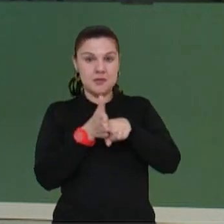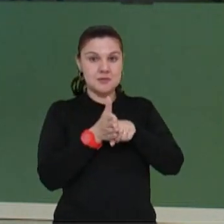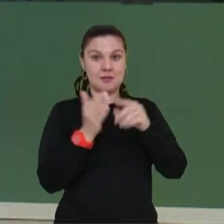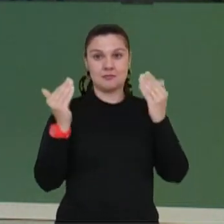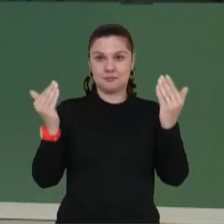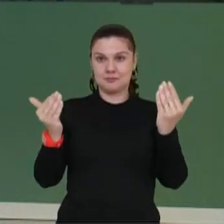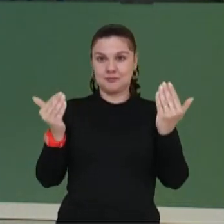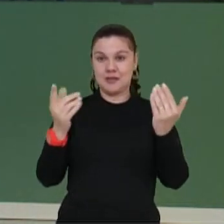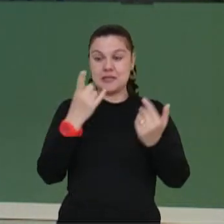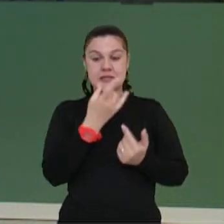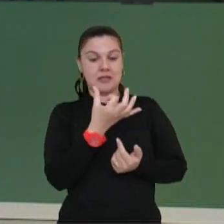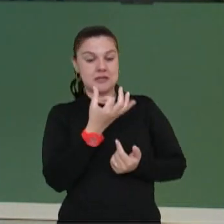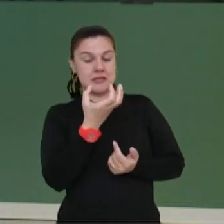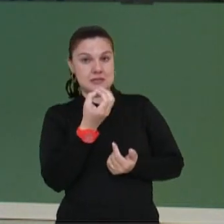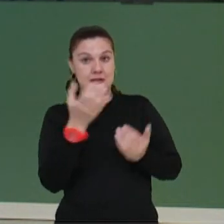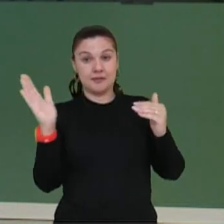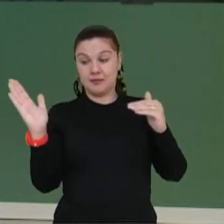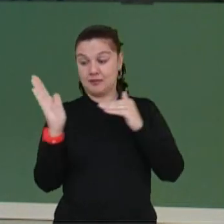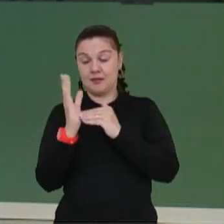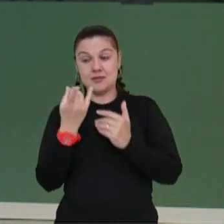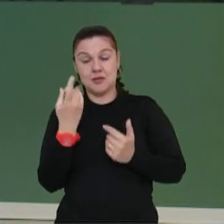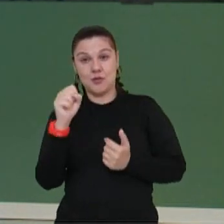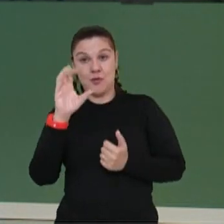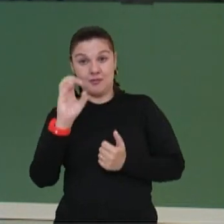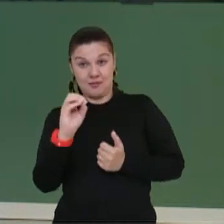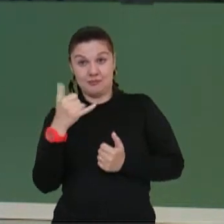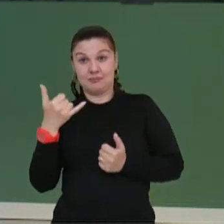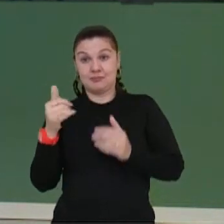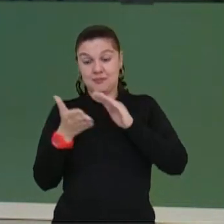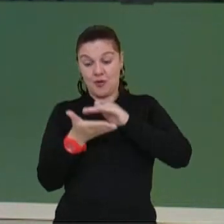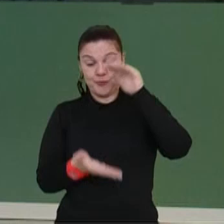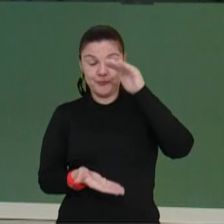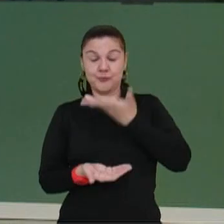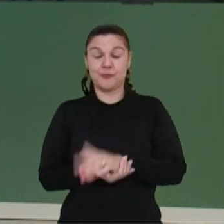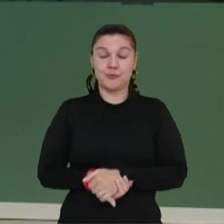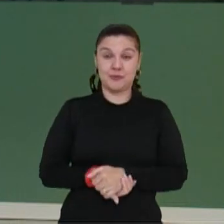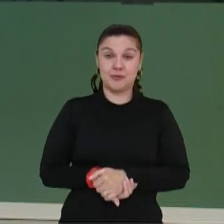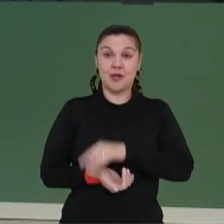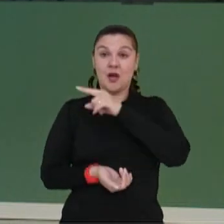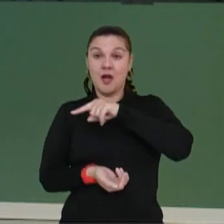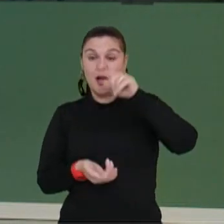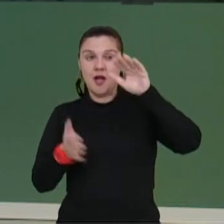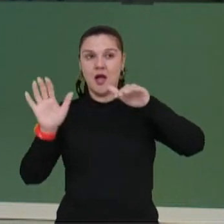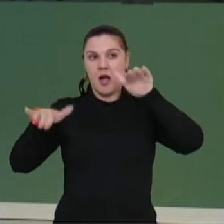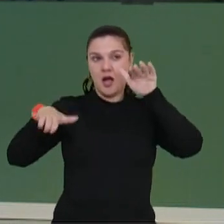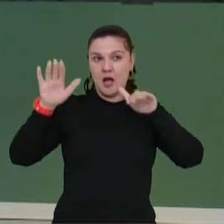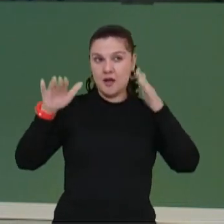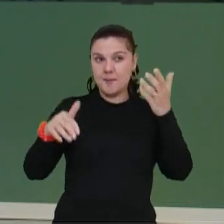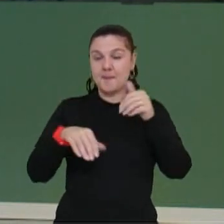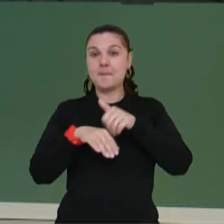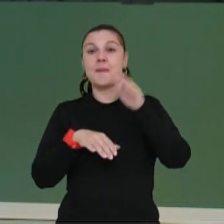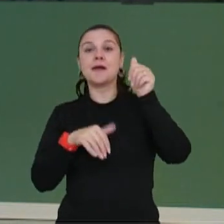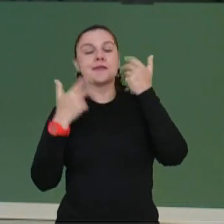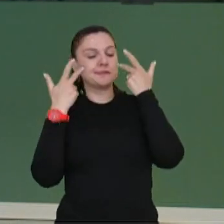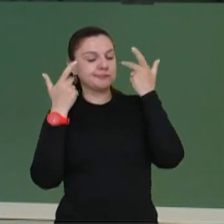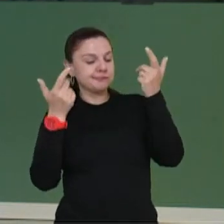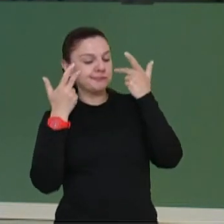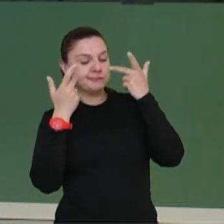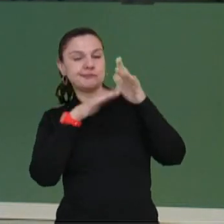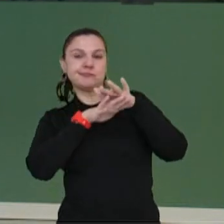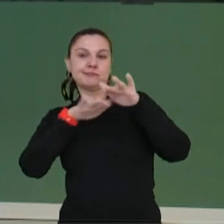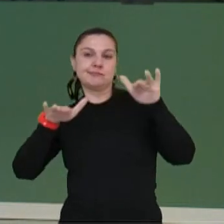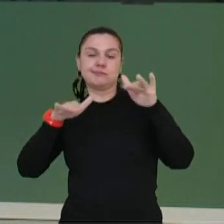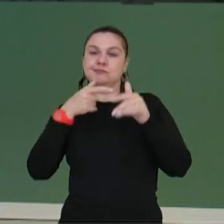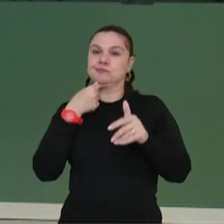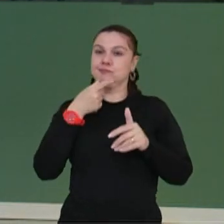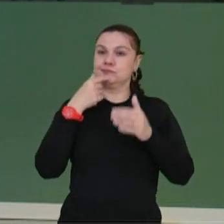entre 160 e 180 centímetros de altura. Essa é a altura média, a altura mais comum entre esses